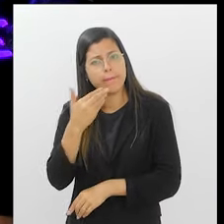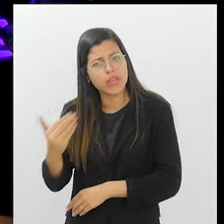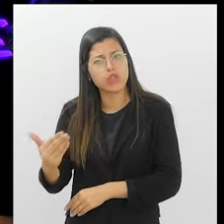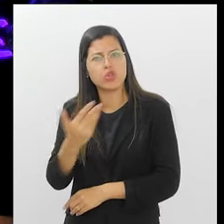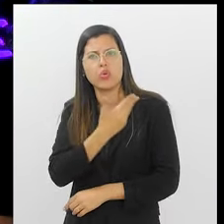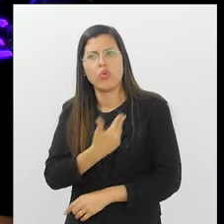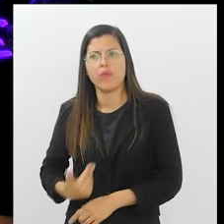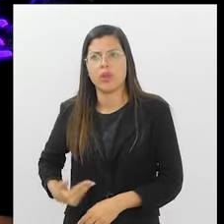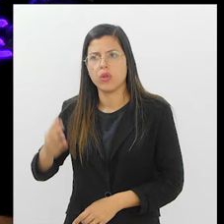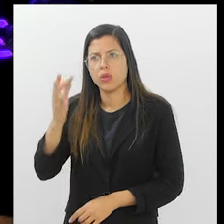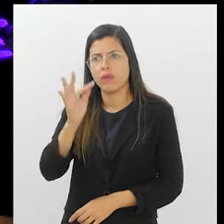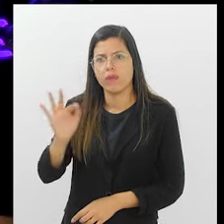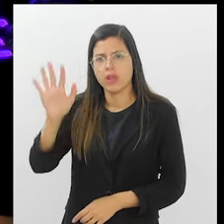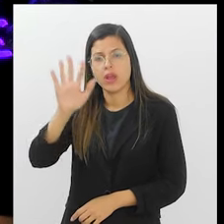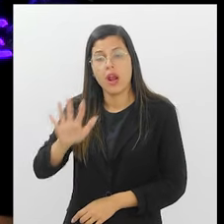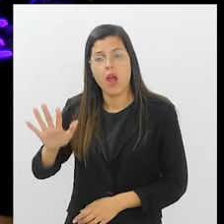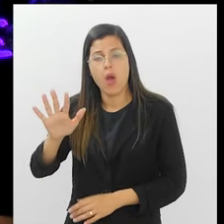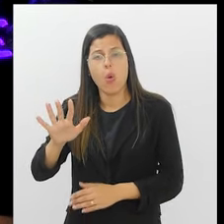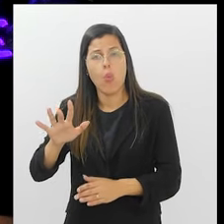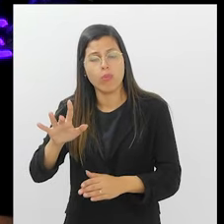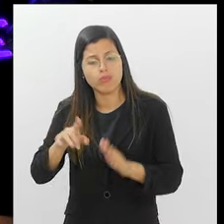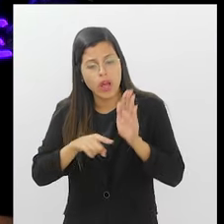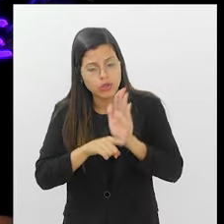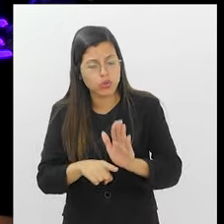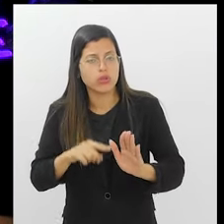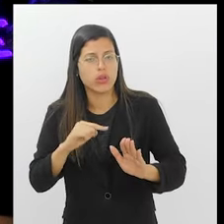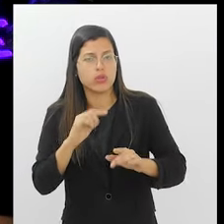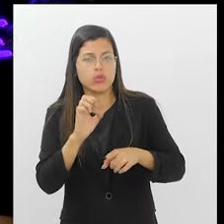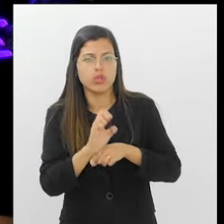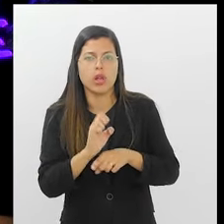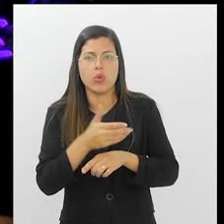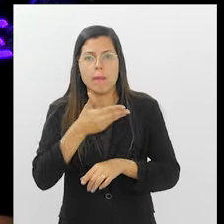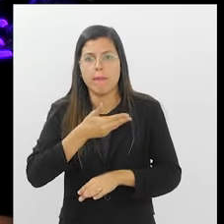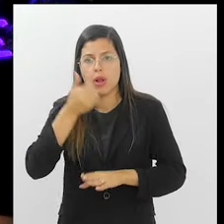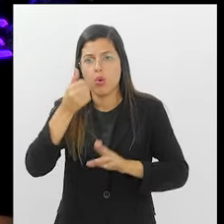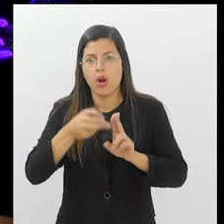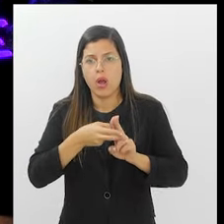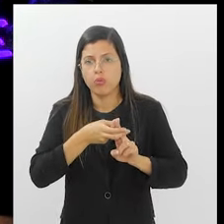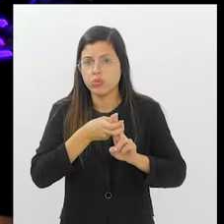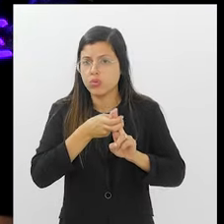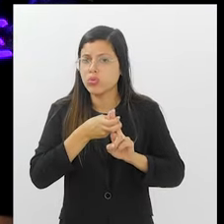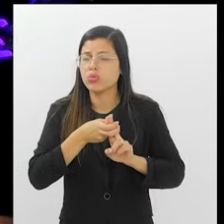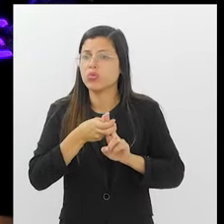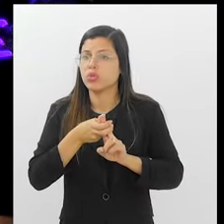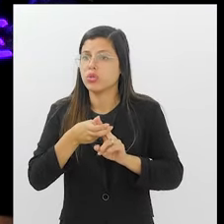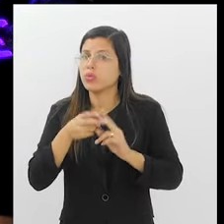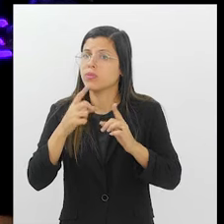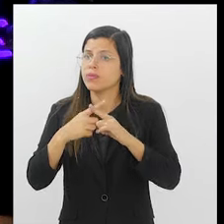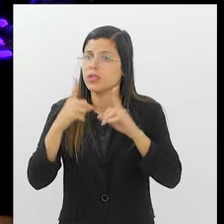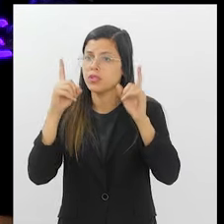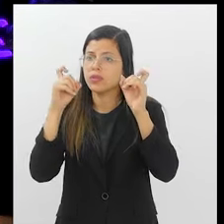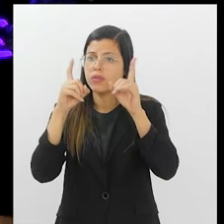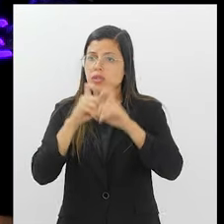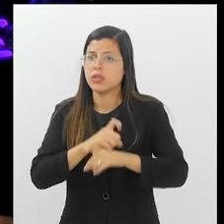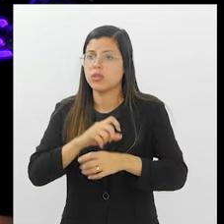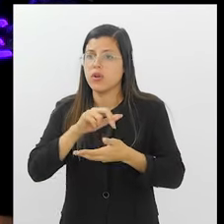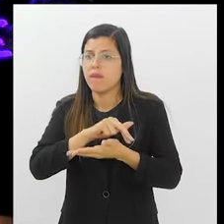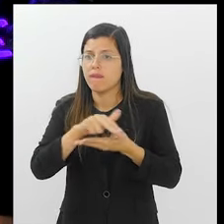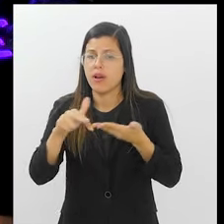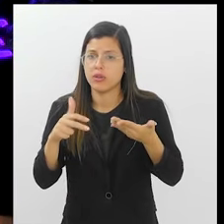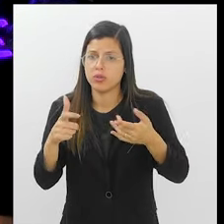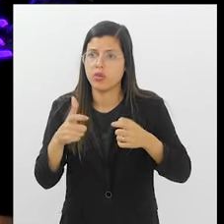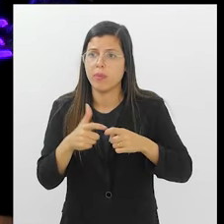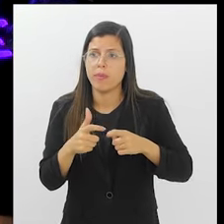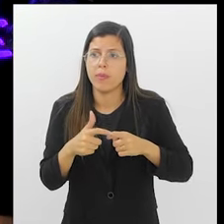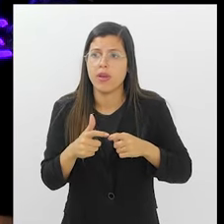federal que possa estar ajudando o nosso Estado para que possa melhorar o SUS, certo? Senão fica difícil. Só vê que tem vários médicos